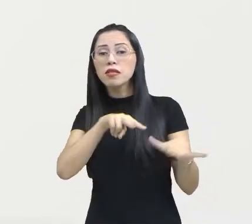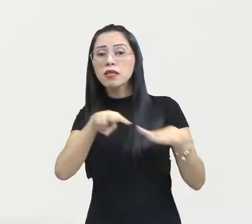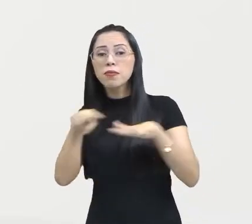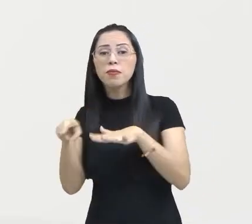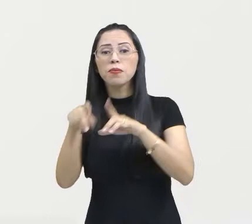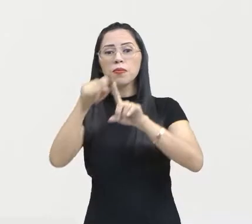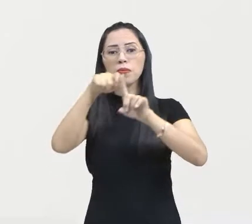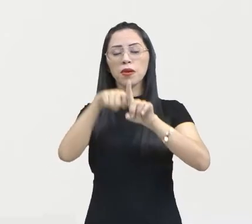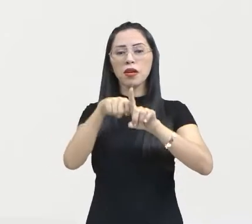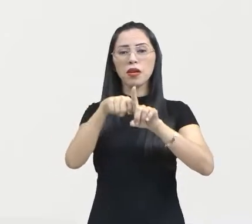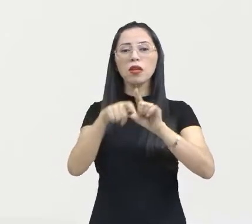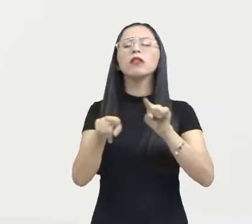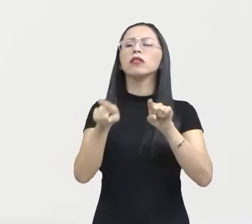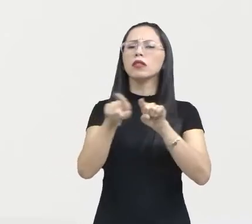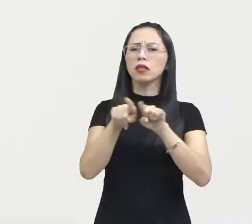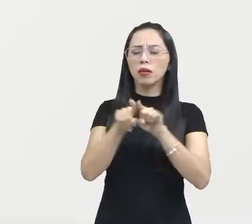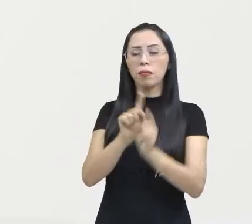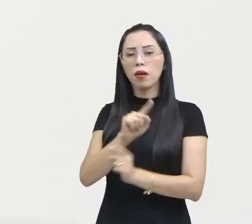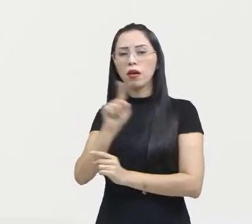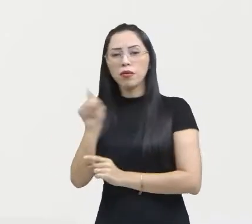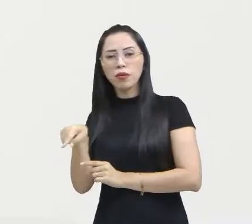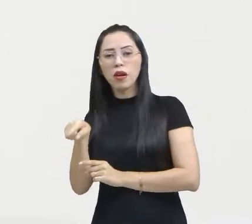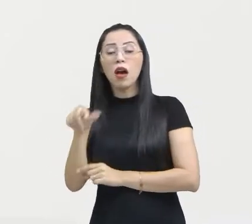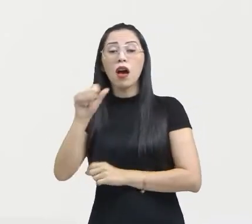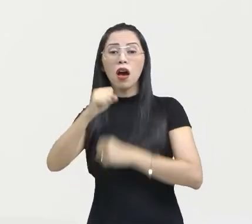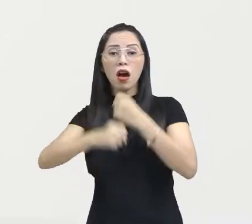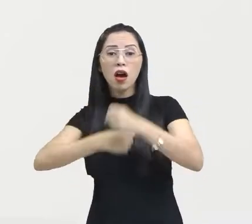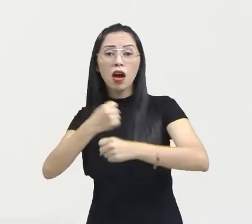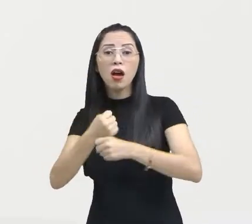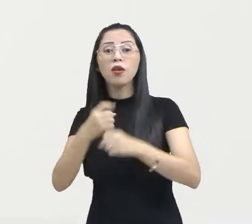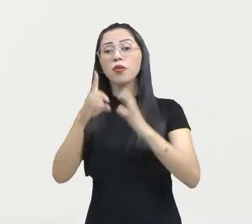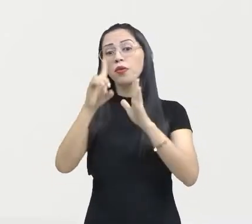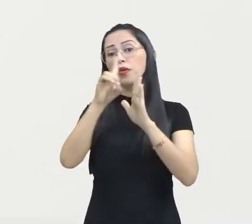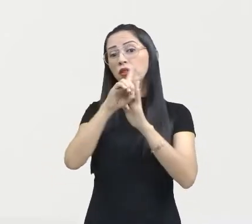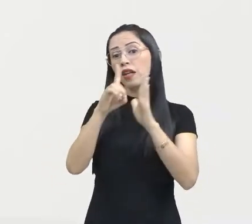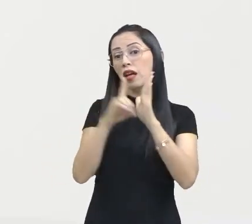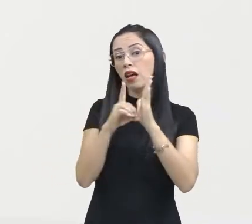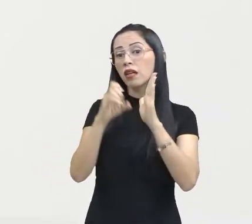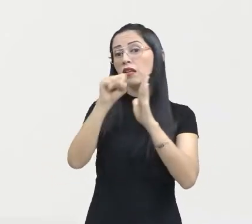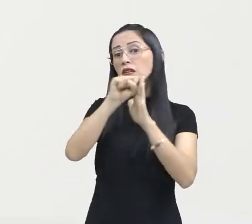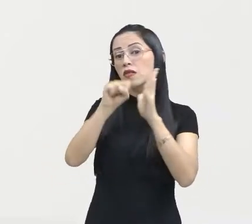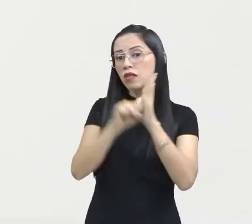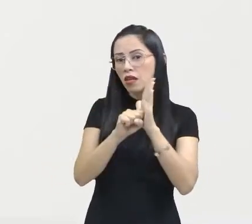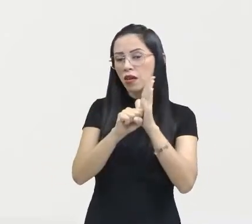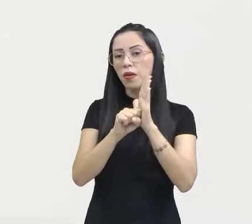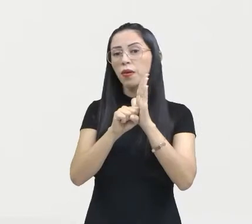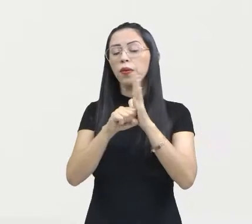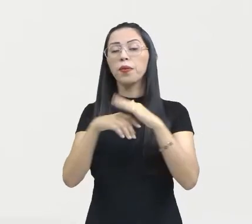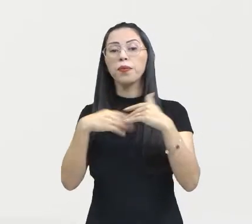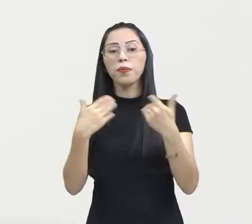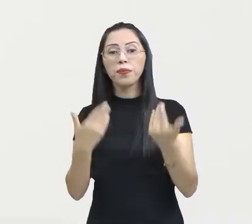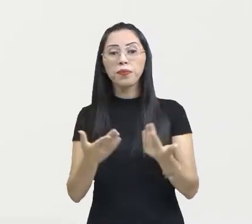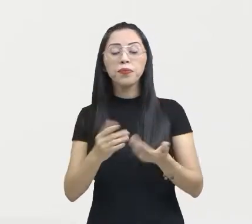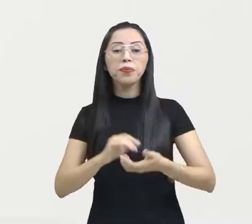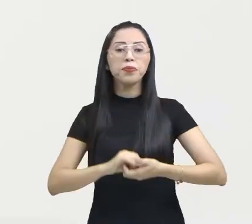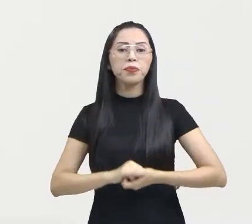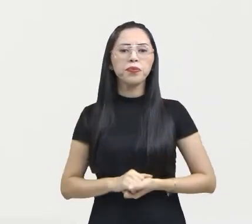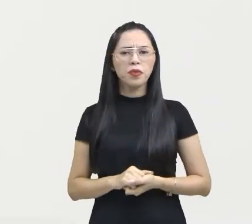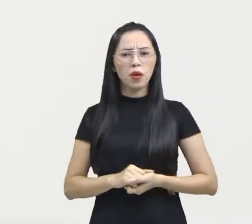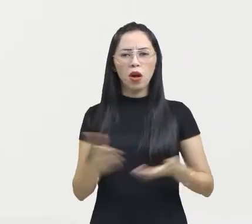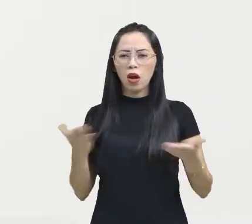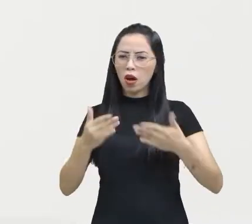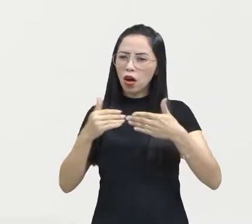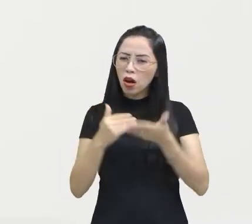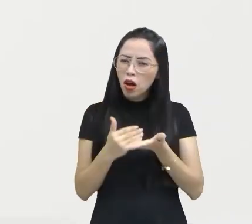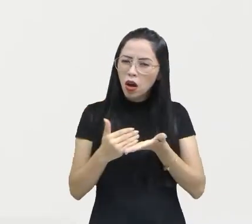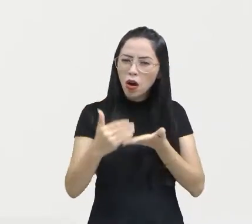mês. Também nós temos o ano, a década e o século. Bom, para começar nós temos que entender